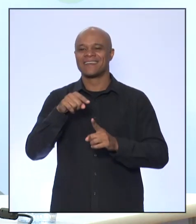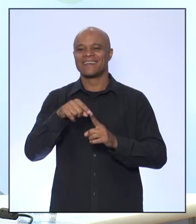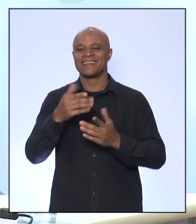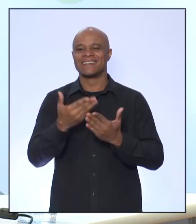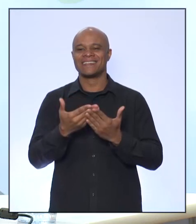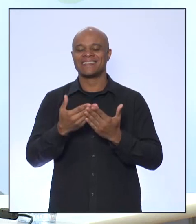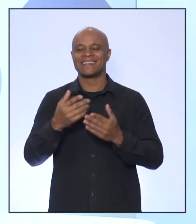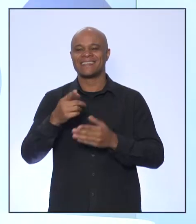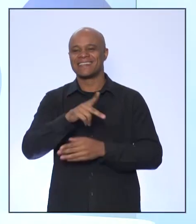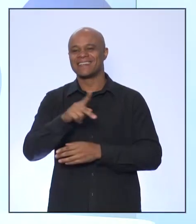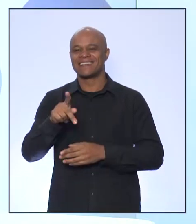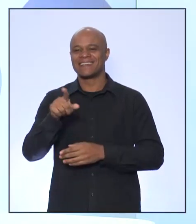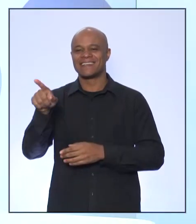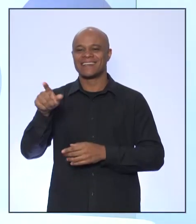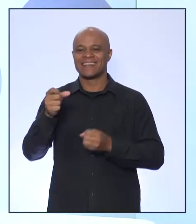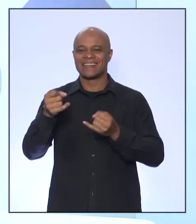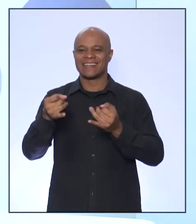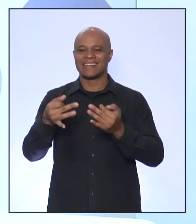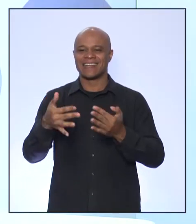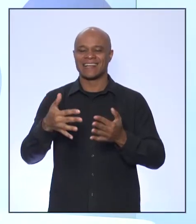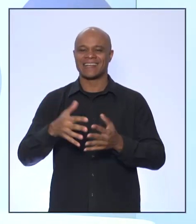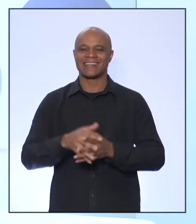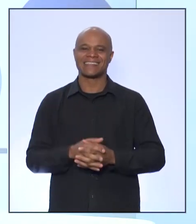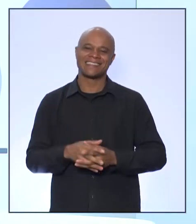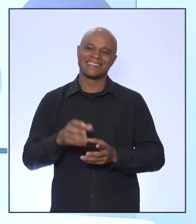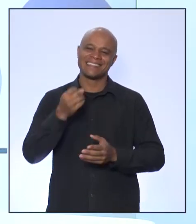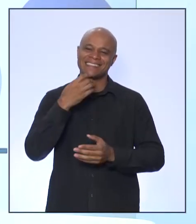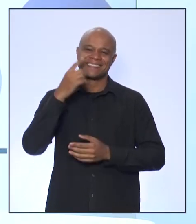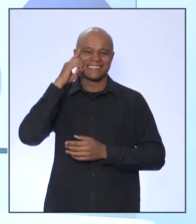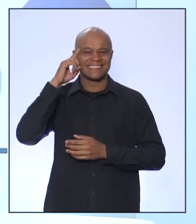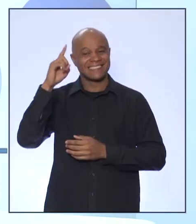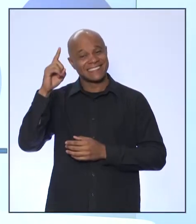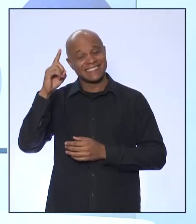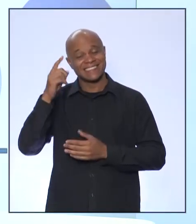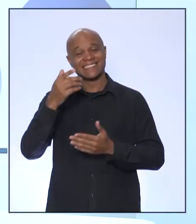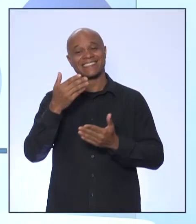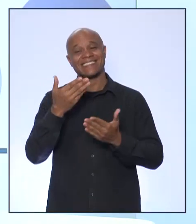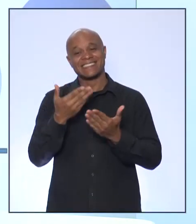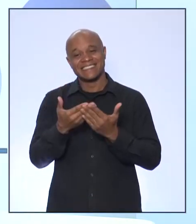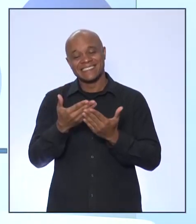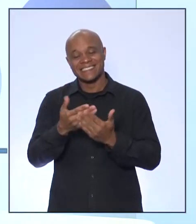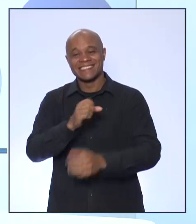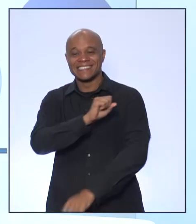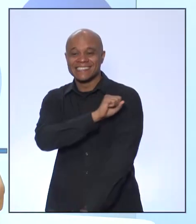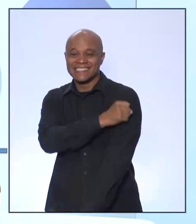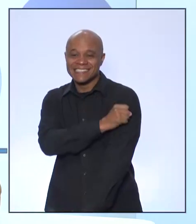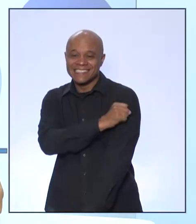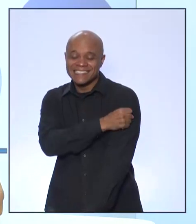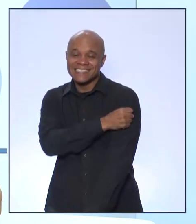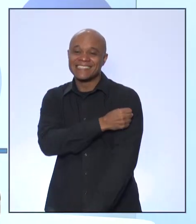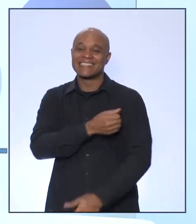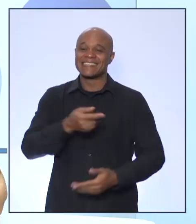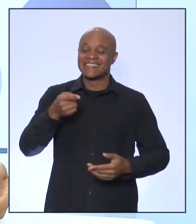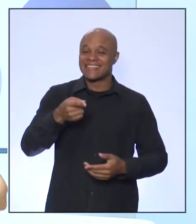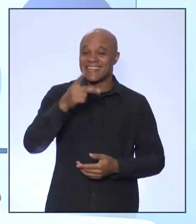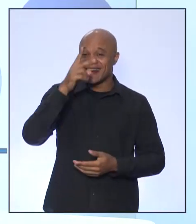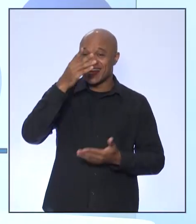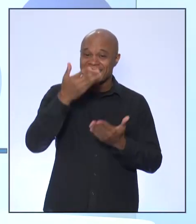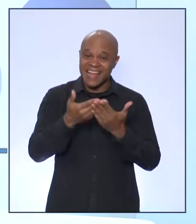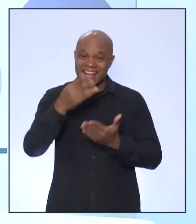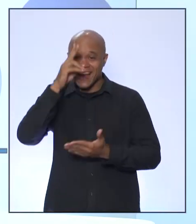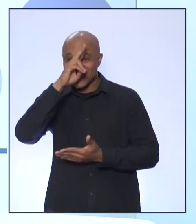aula. Bom dia, alunos e alunas do 8º ano. Essa é uma aula de História, como